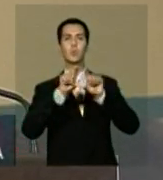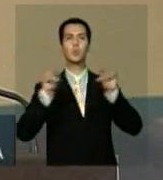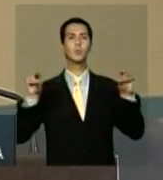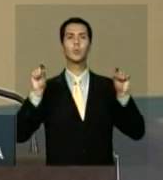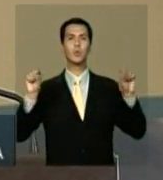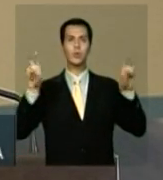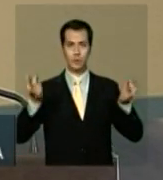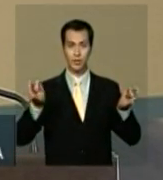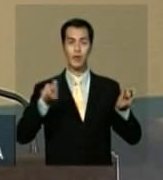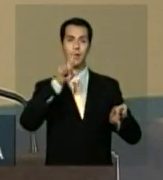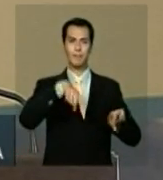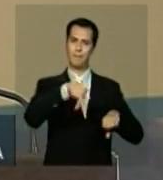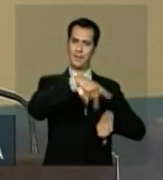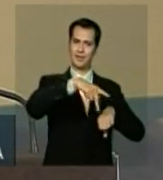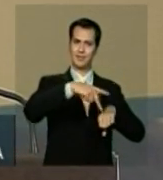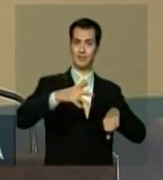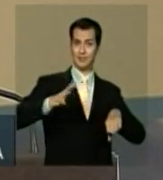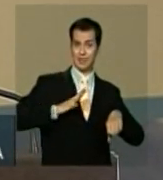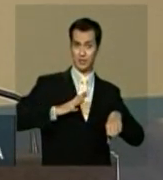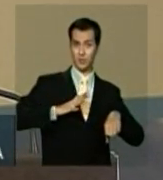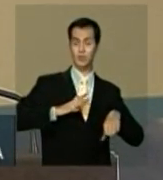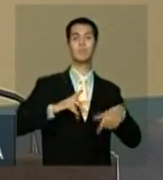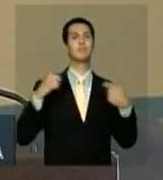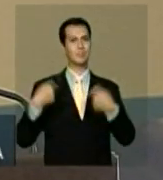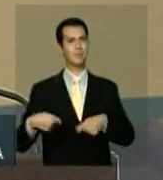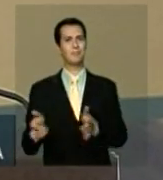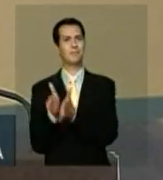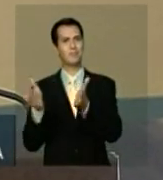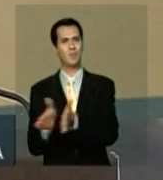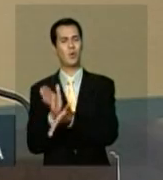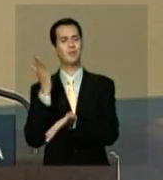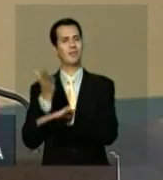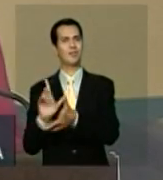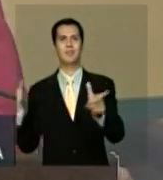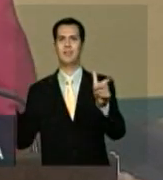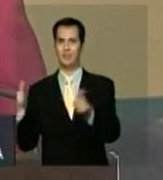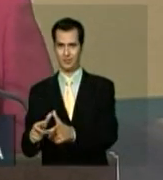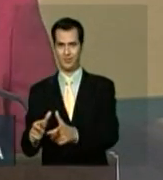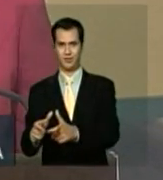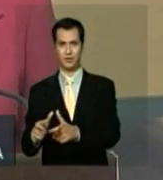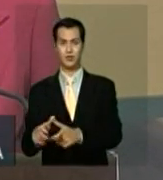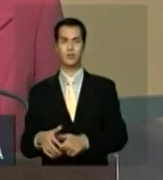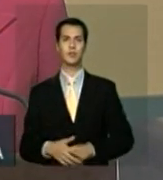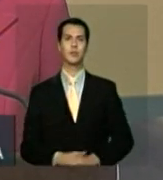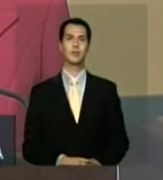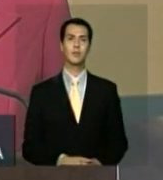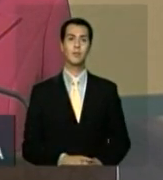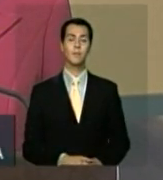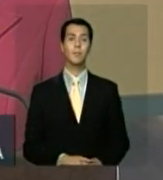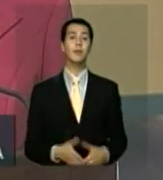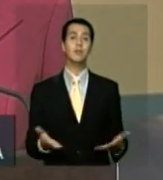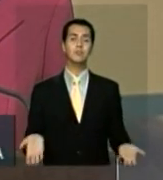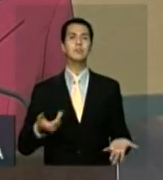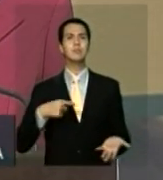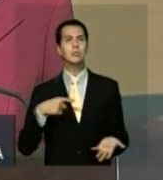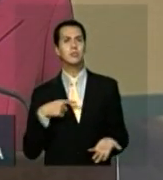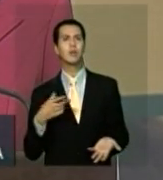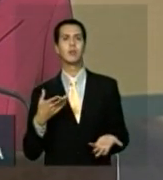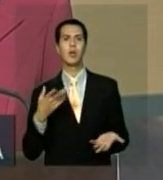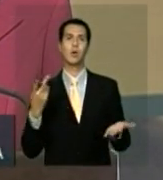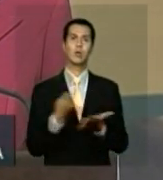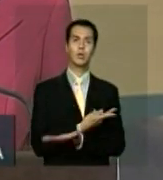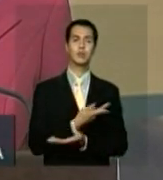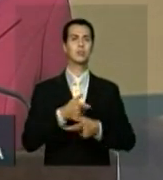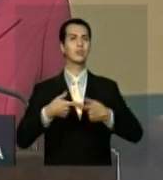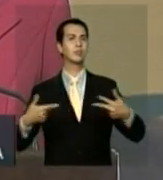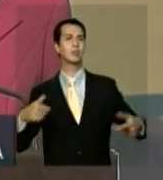pobreza eu acredito que em qualquer circunstância Esse é um governo que